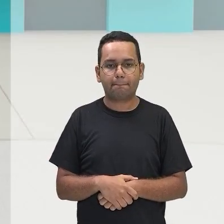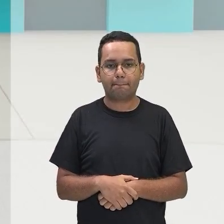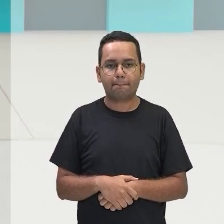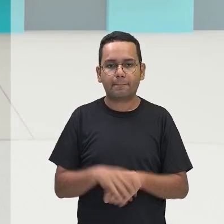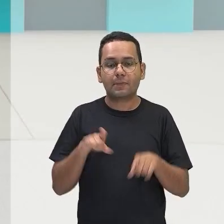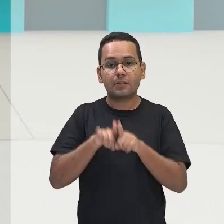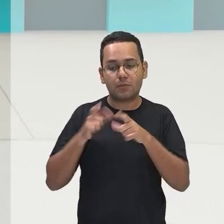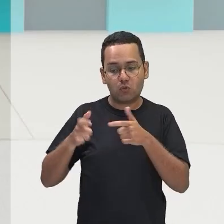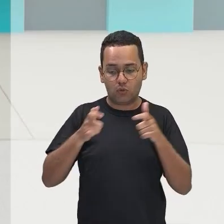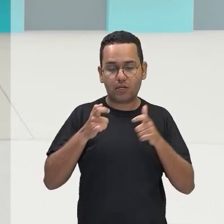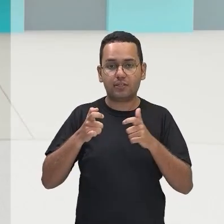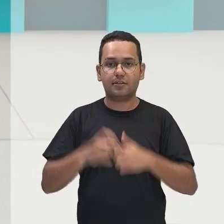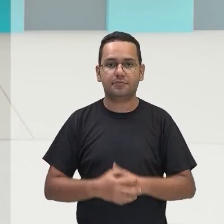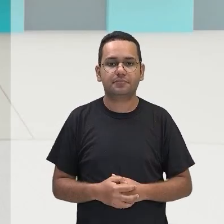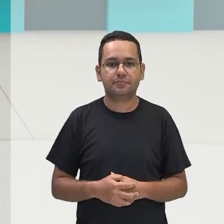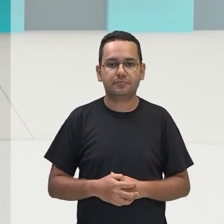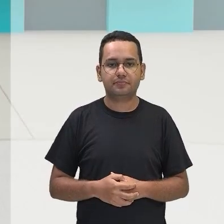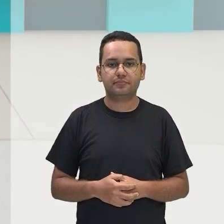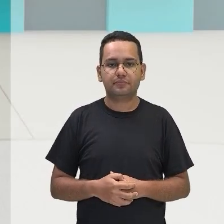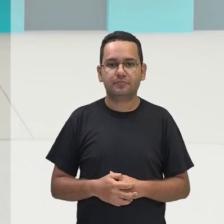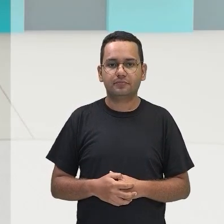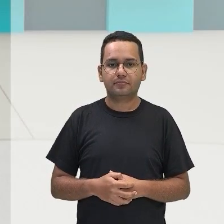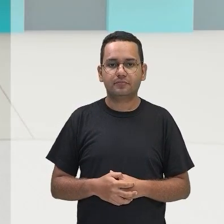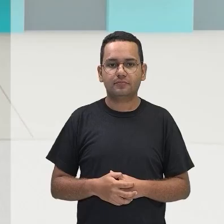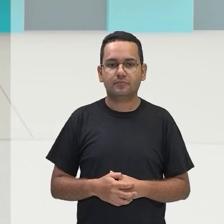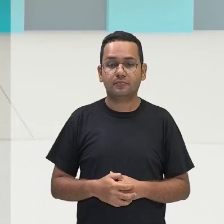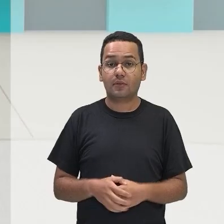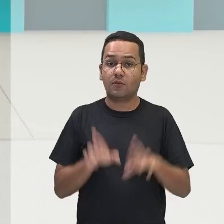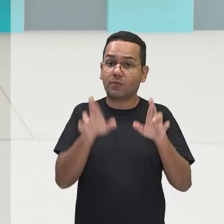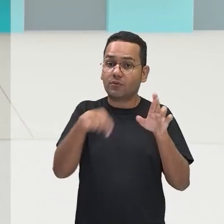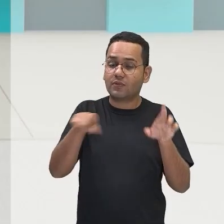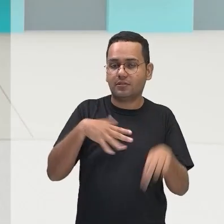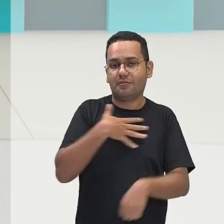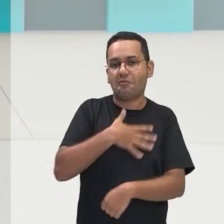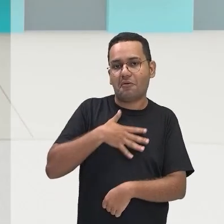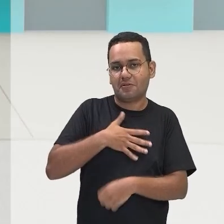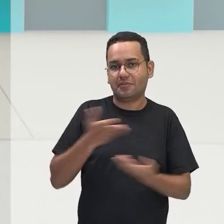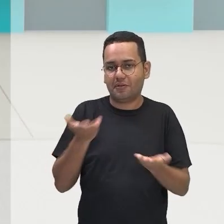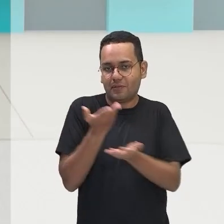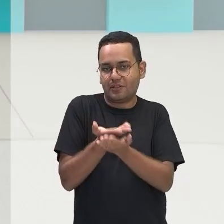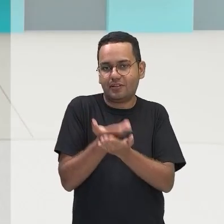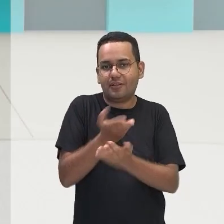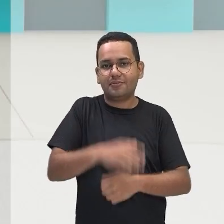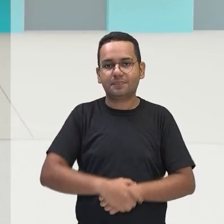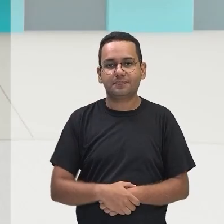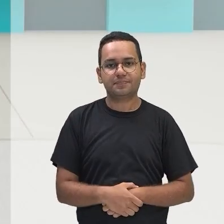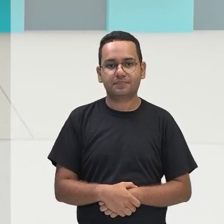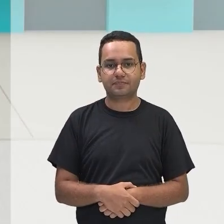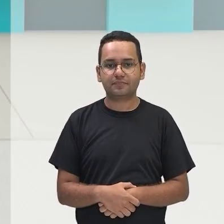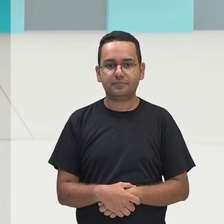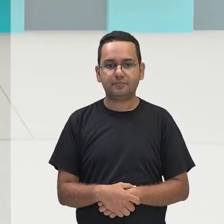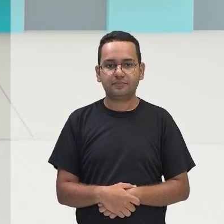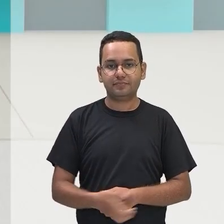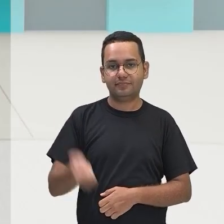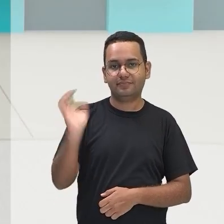partes desse sistema, ok? Então, espero que vocês tenham gostado do nosso conteúdo,